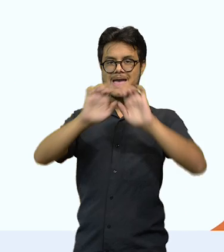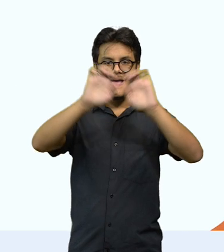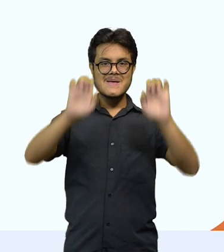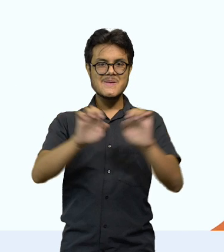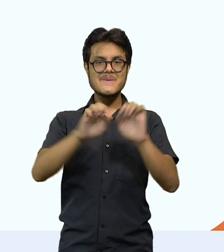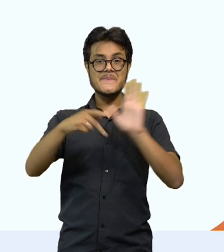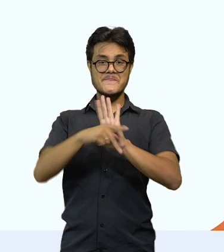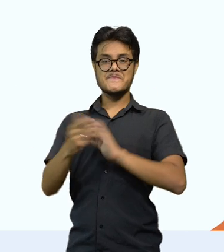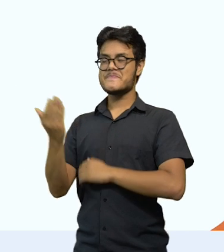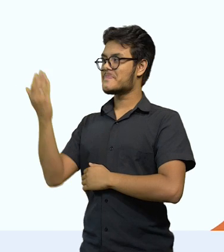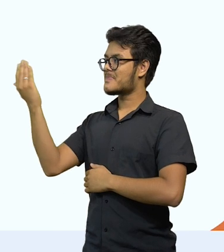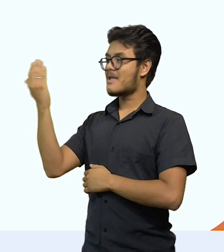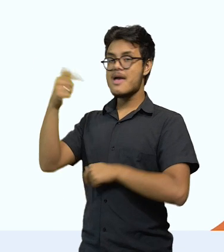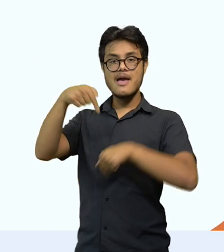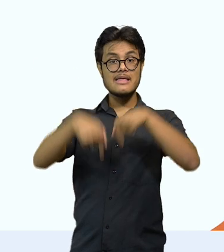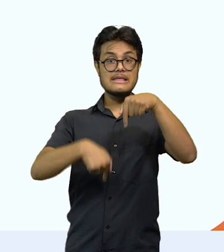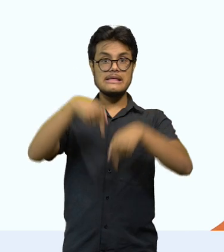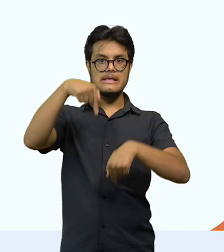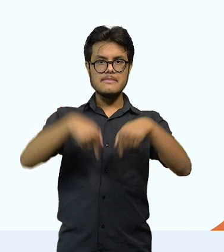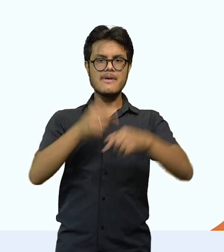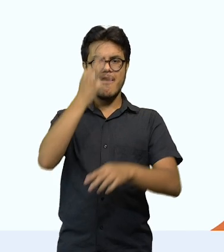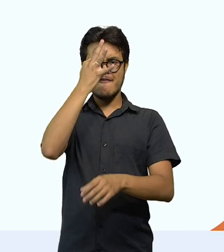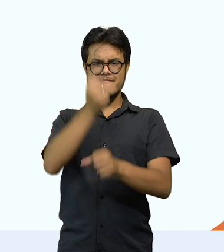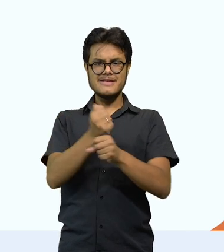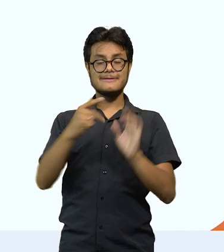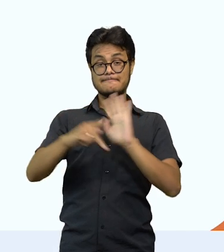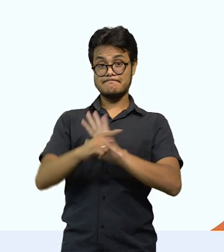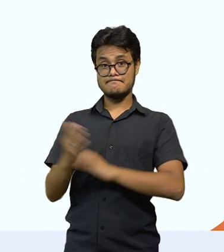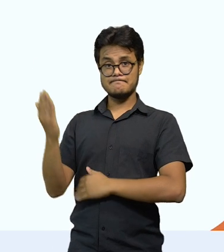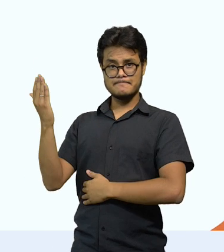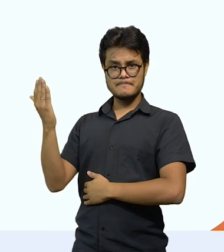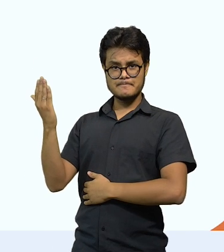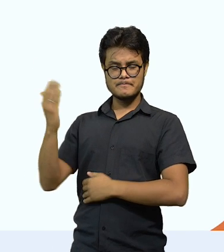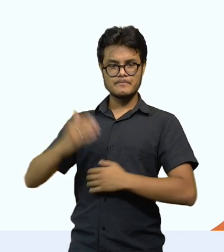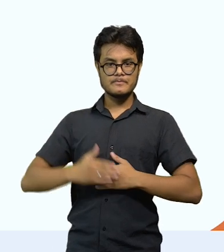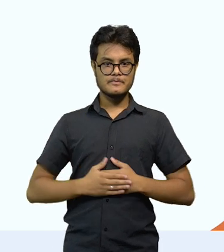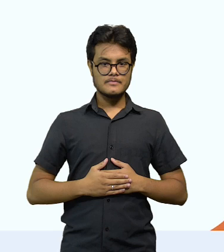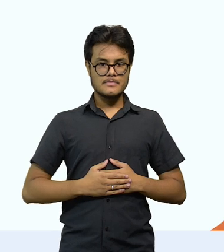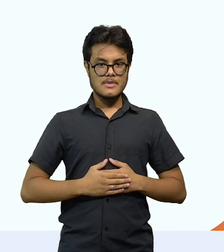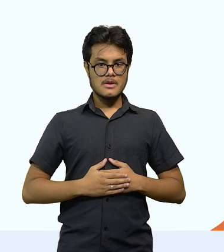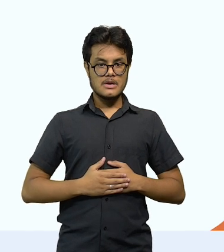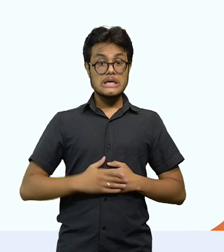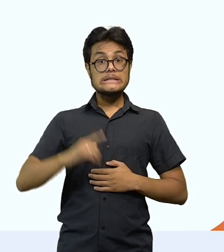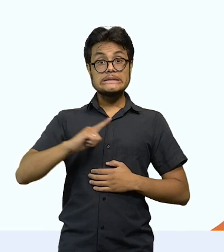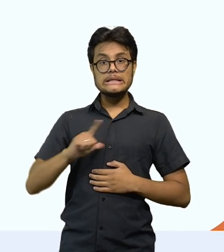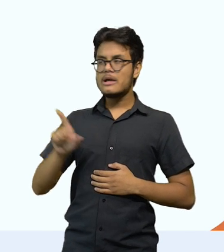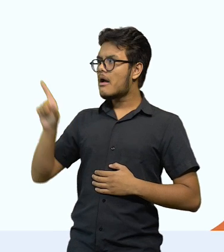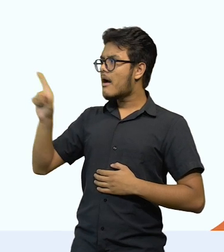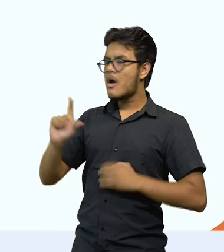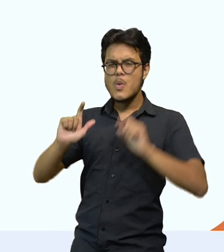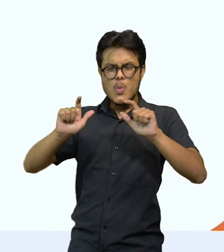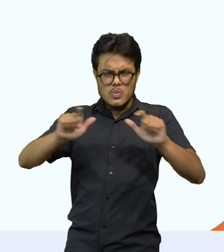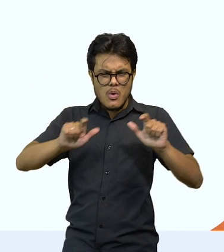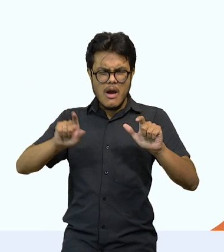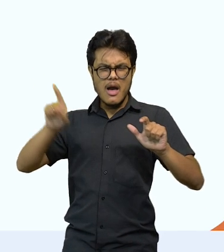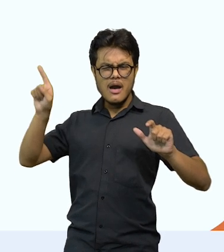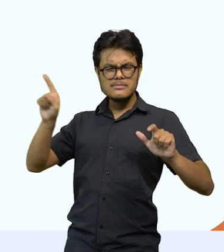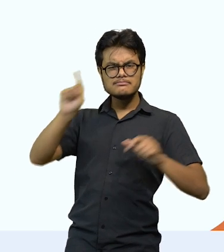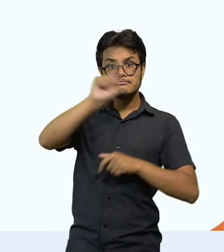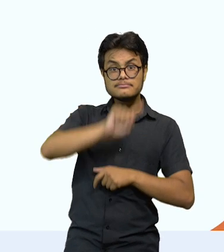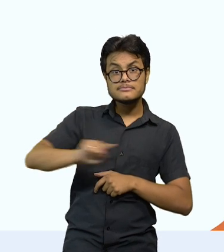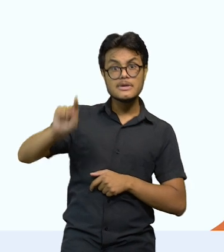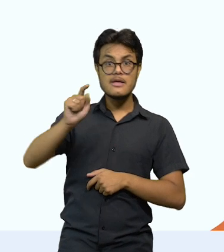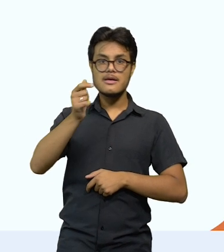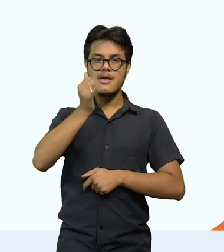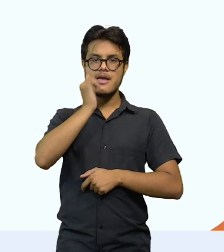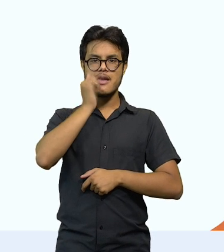aí que está na tela. Essa visualização ela tem uma produção de energia, que é chamado